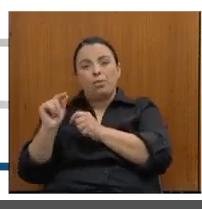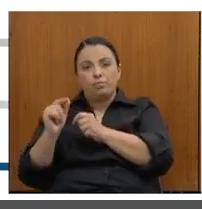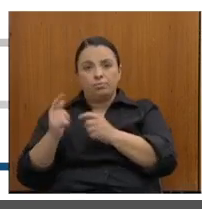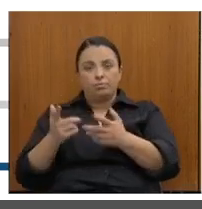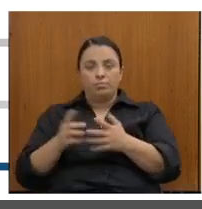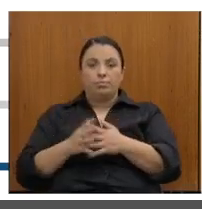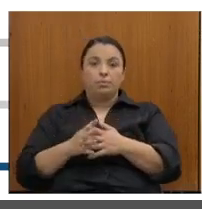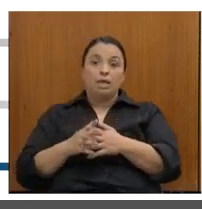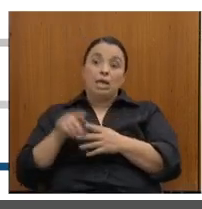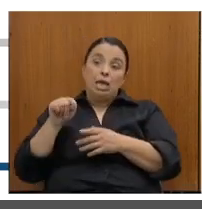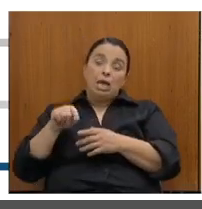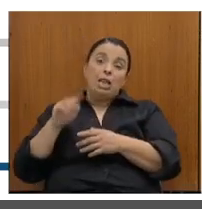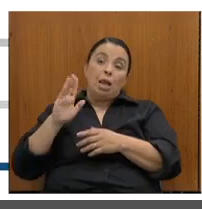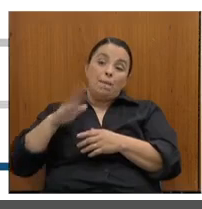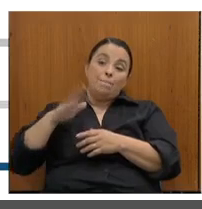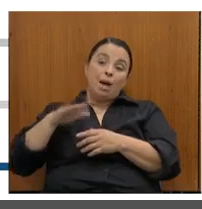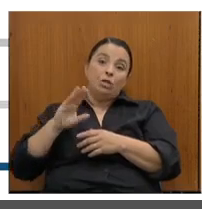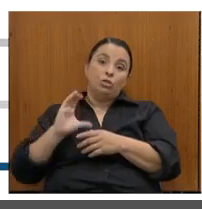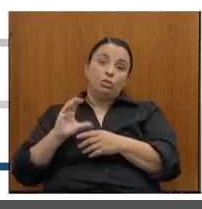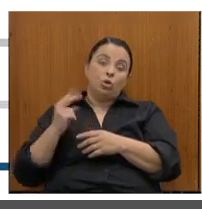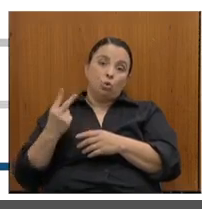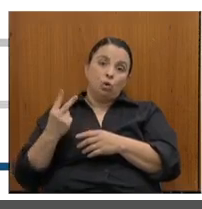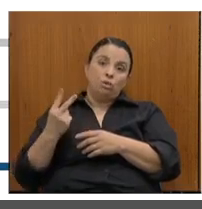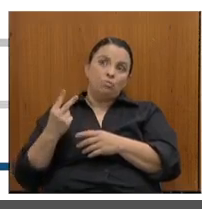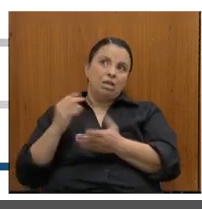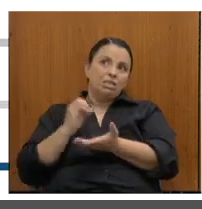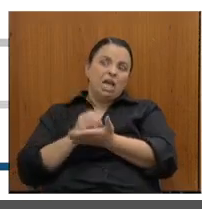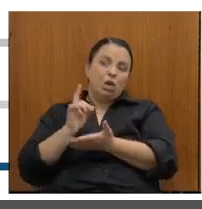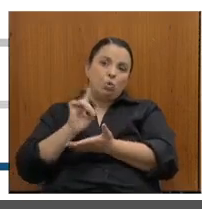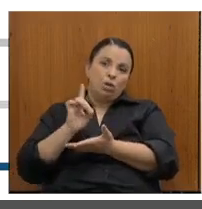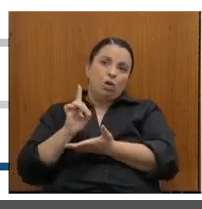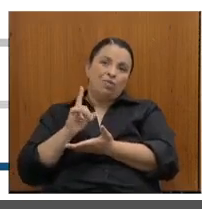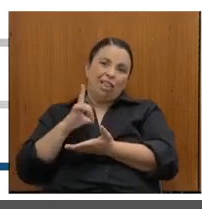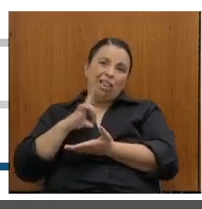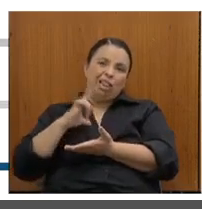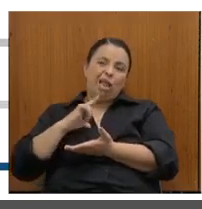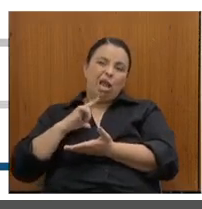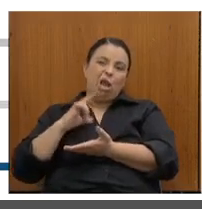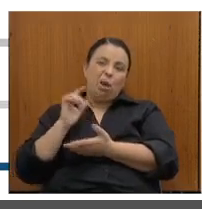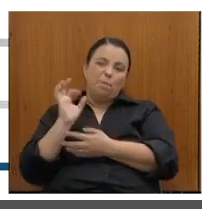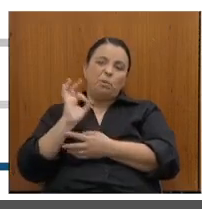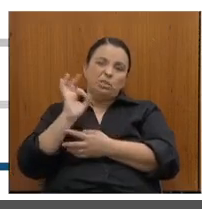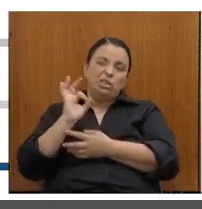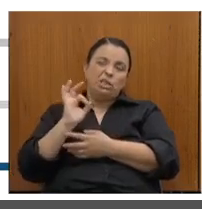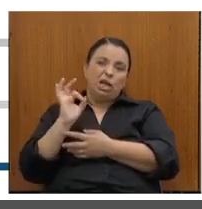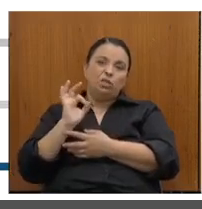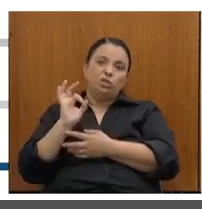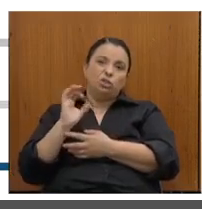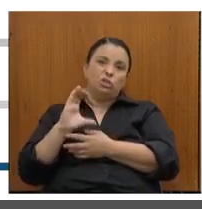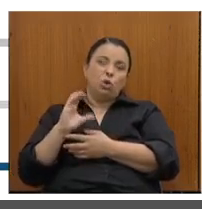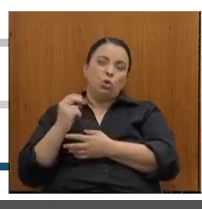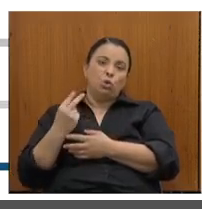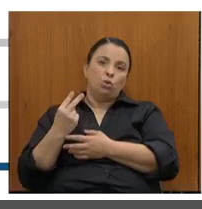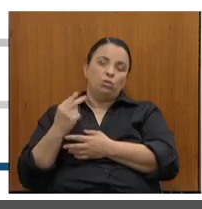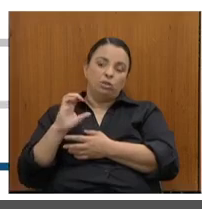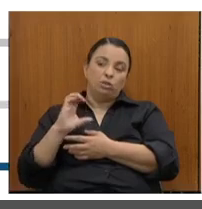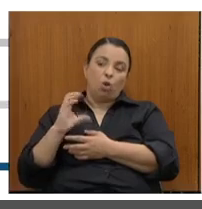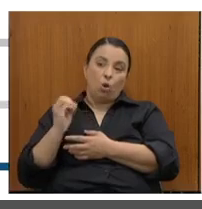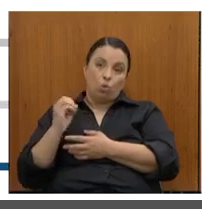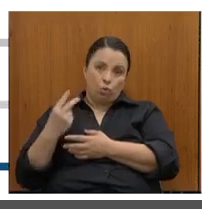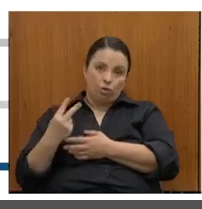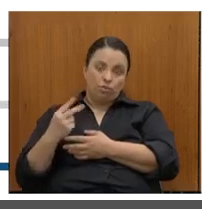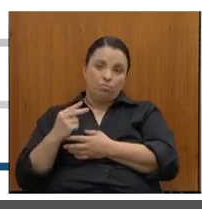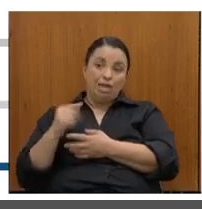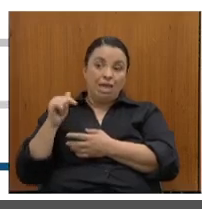CO2 não é zero deve ter explica 25 porcento de resíduo é claro não tão caro como